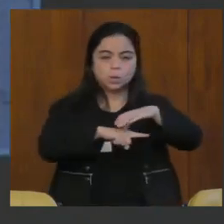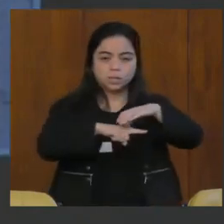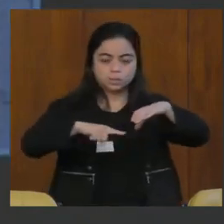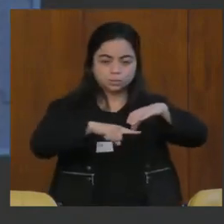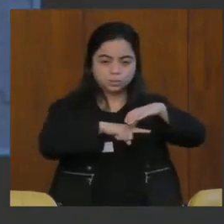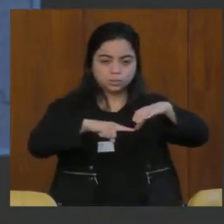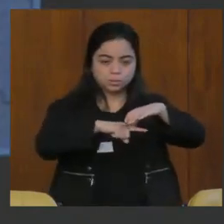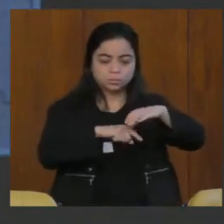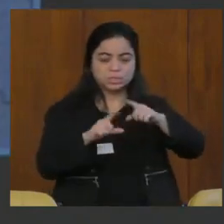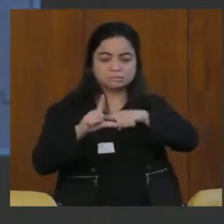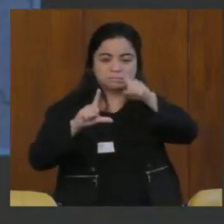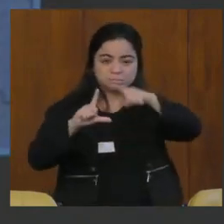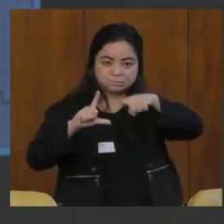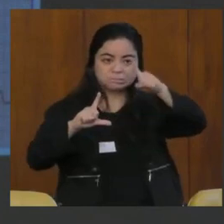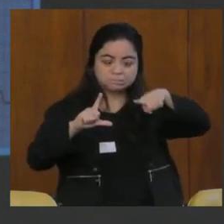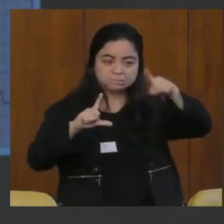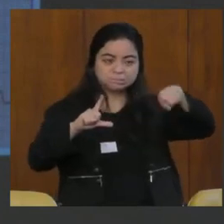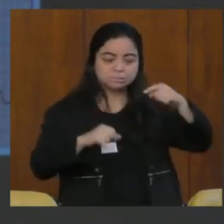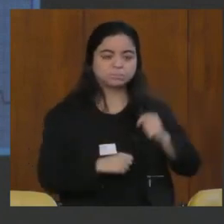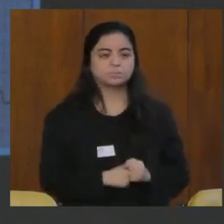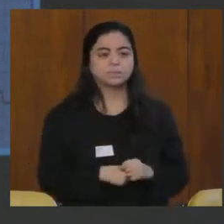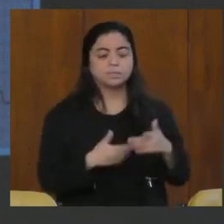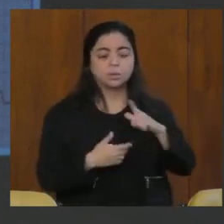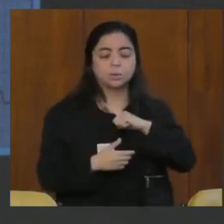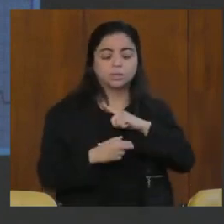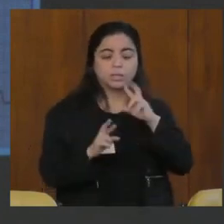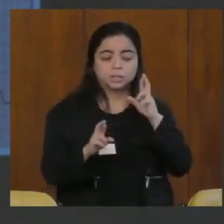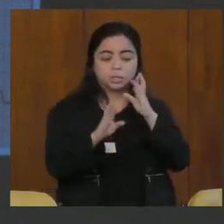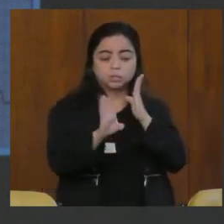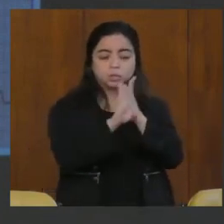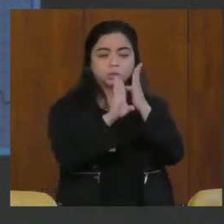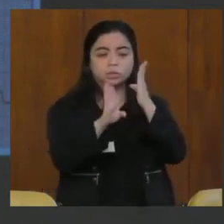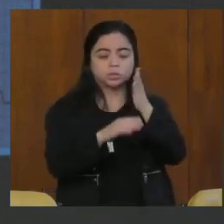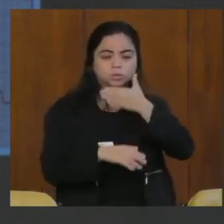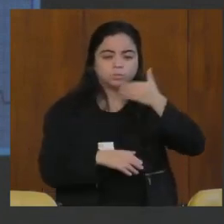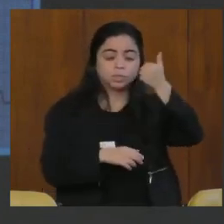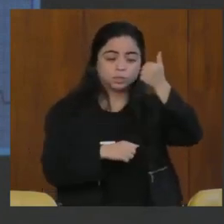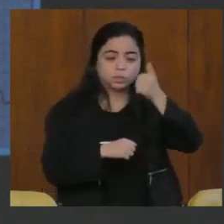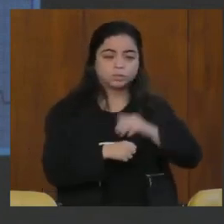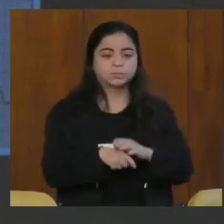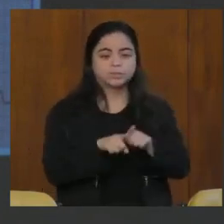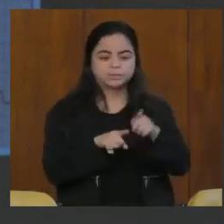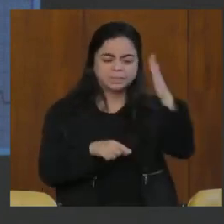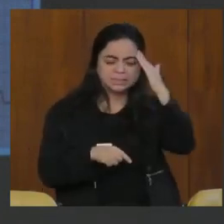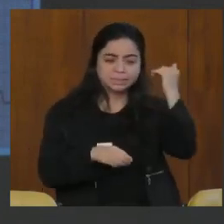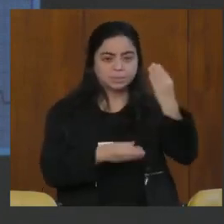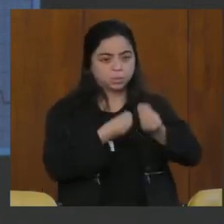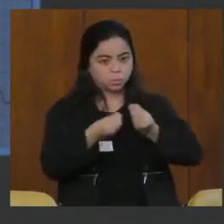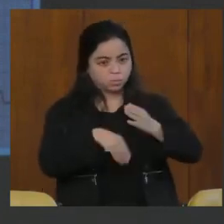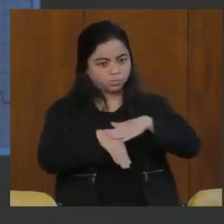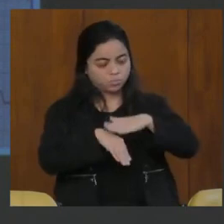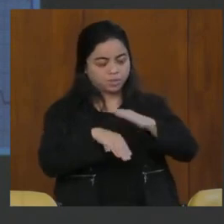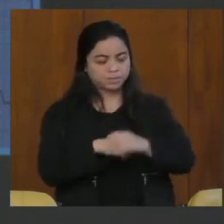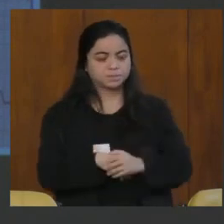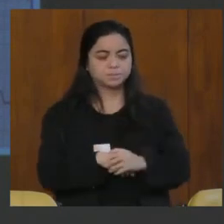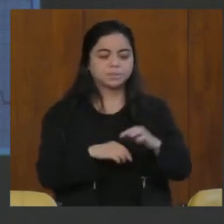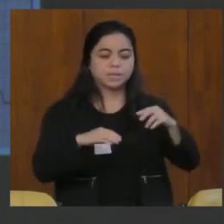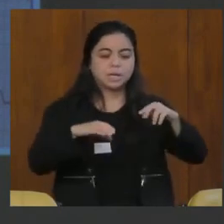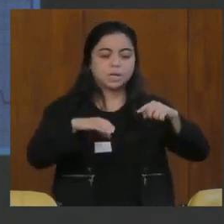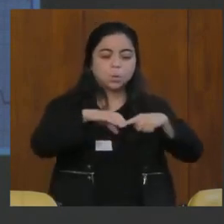Olha que eu estou deixando o eco para depois, concorda? Nós temos diagnósticos melhores e mais fáceis. Precisa saber fazer o diagnóstico. O eletro